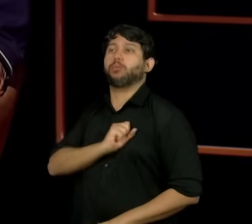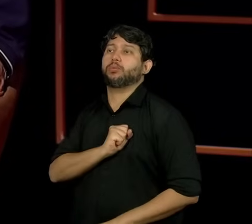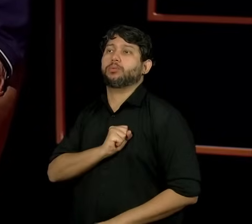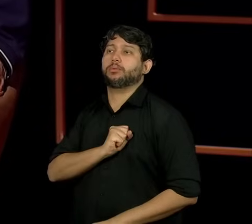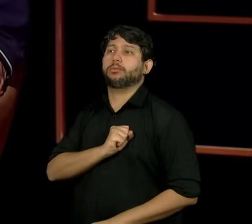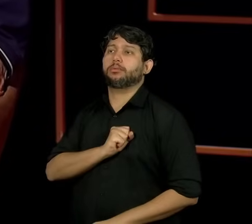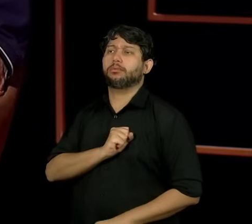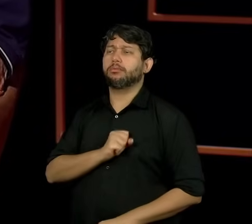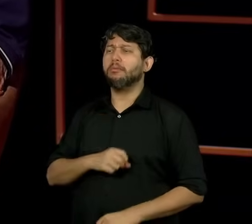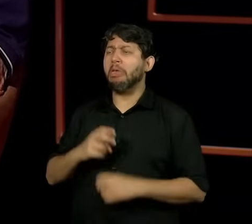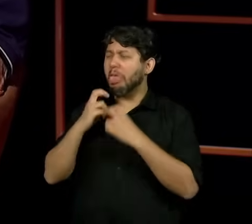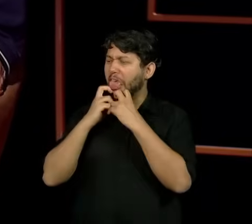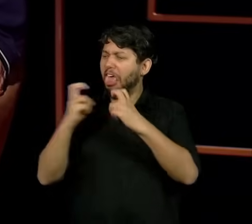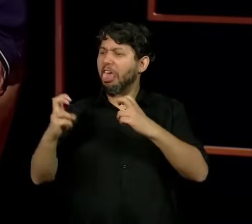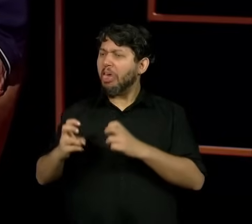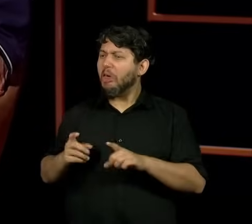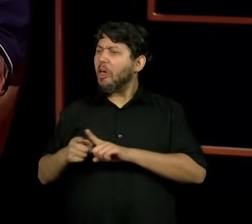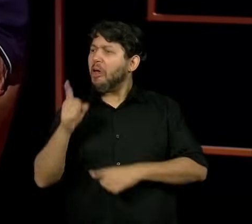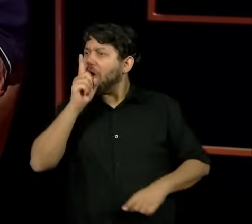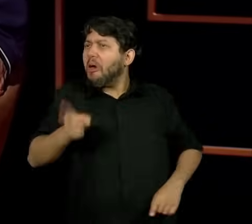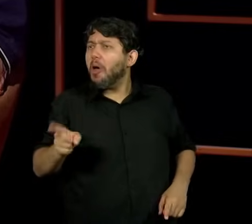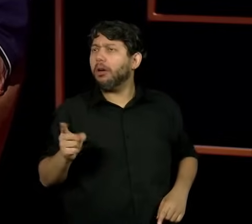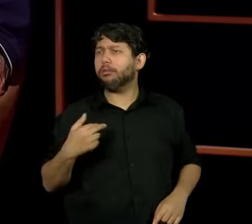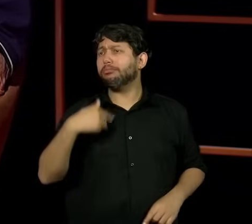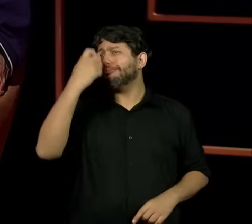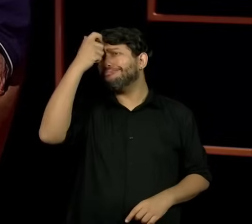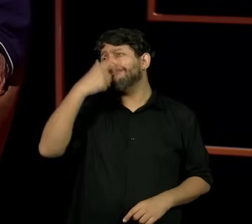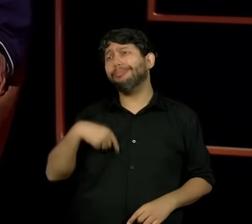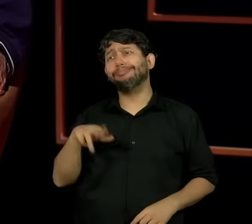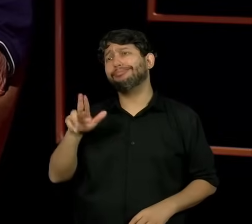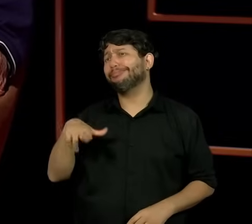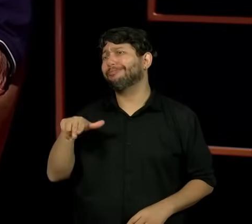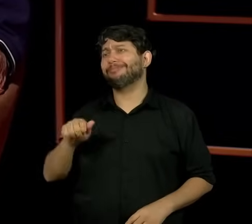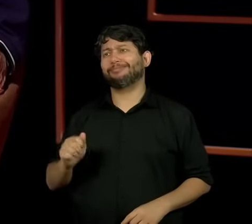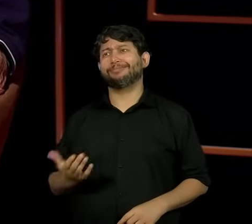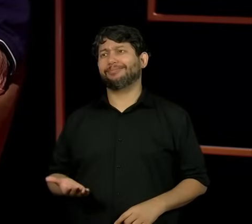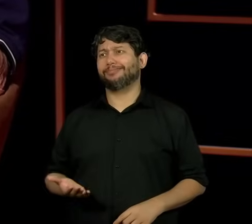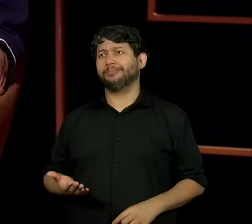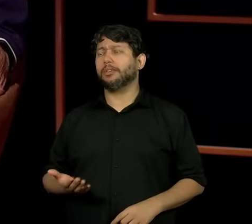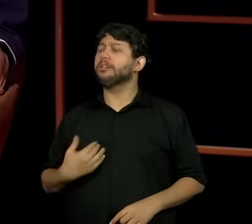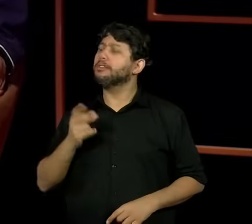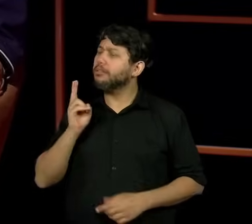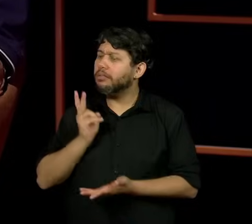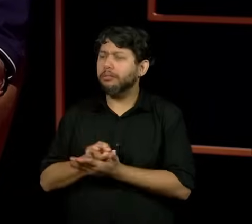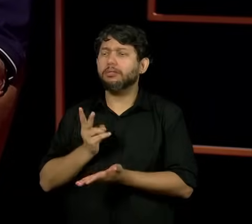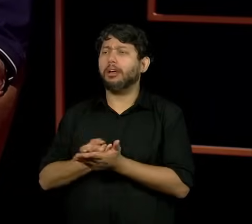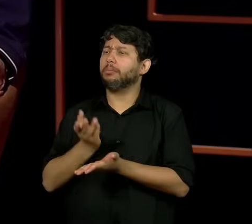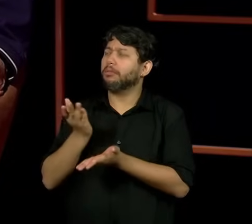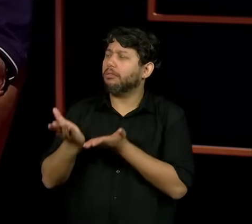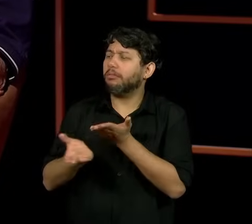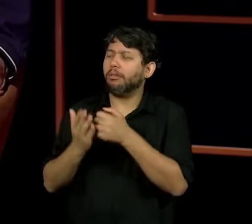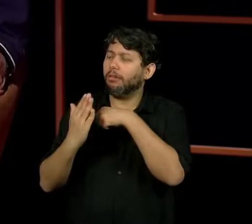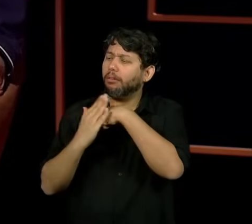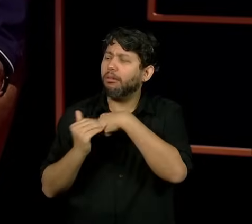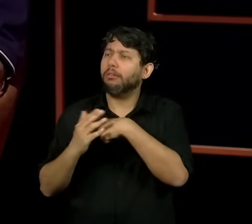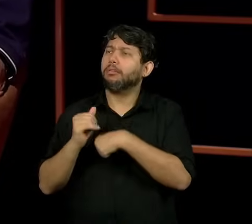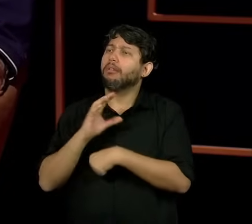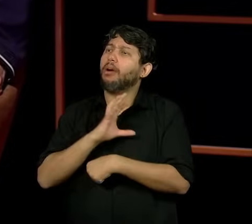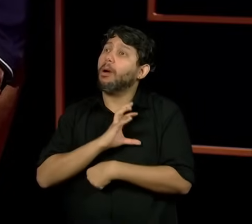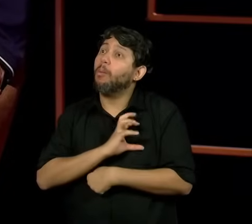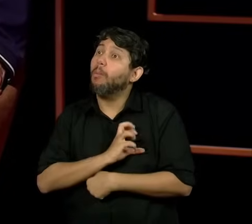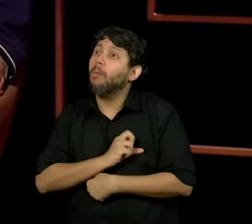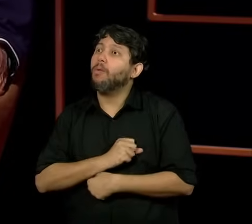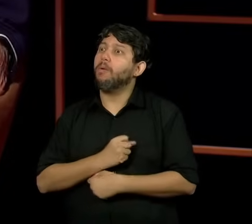amor. Eu nunca gritei com ninguém, com nenhum ator. Eu sempre os tratei com amor, com